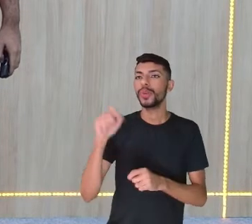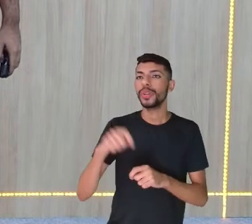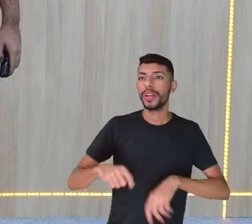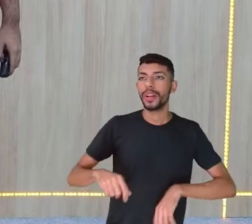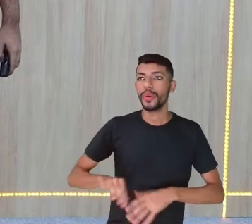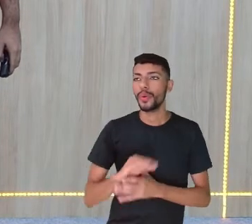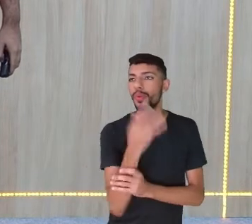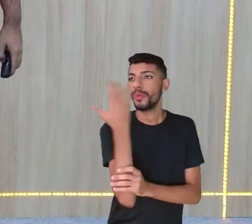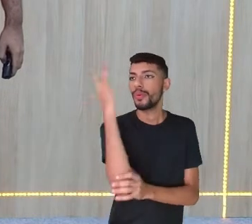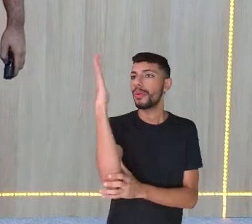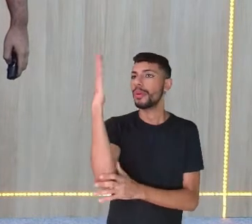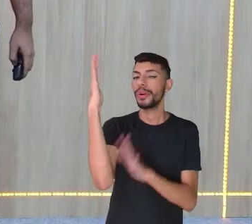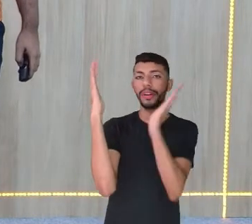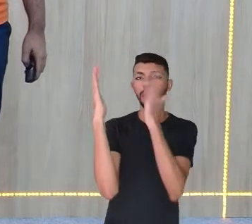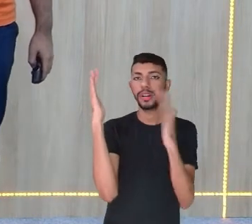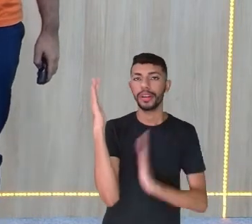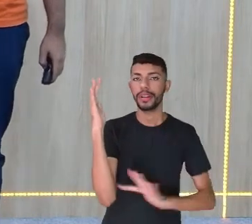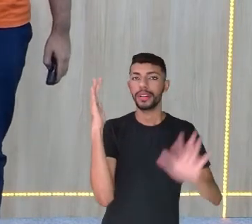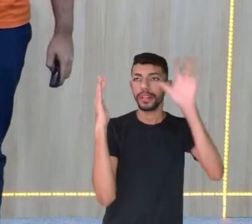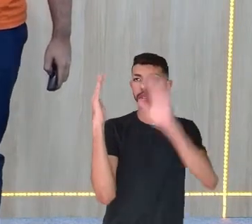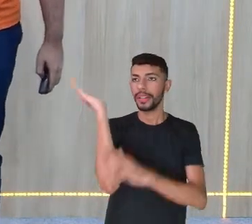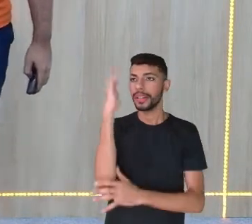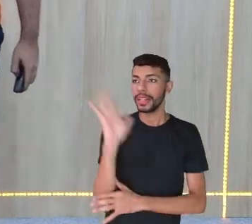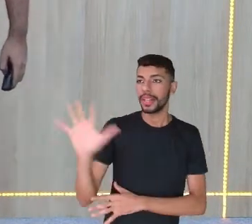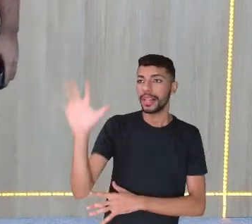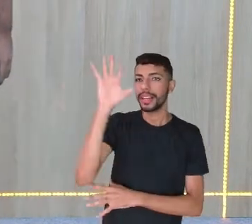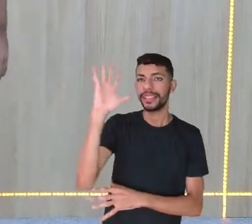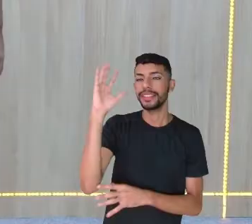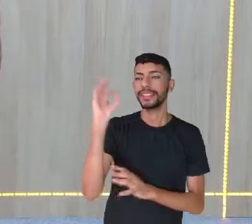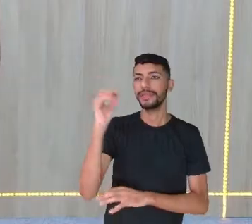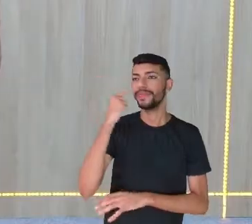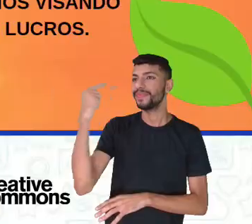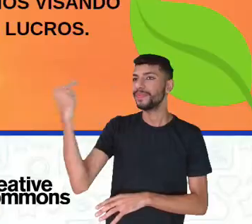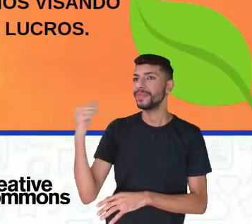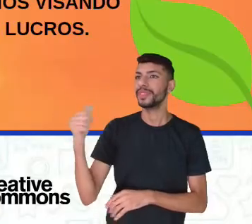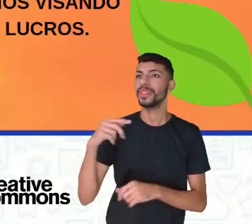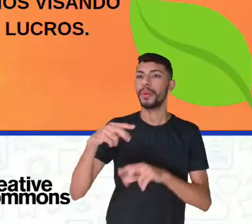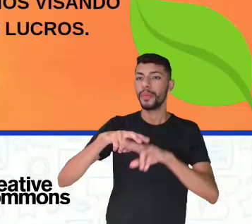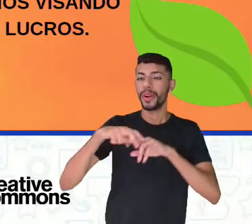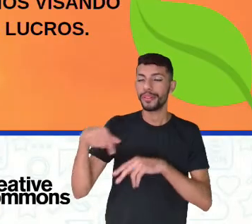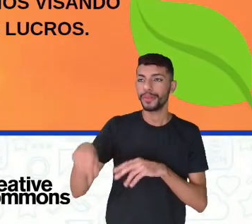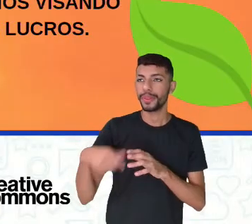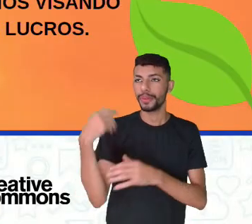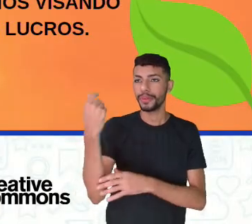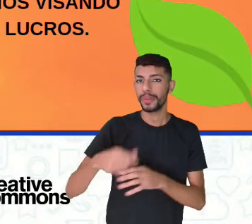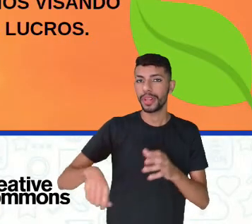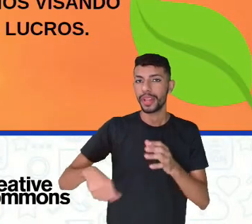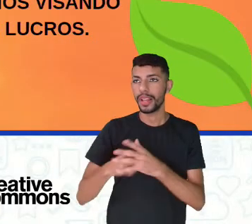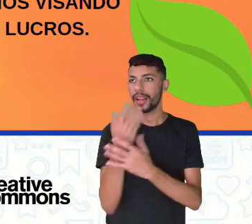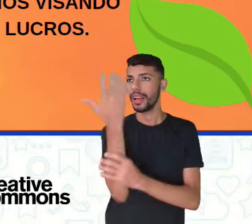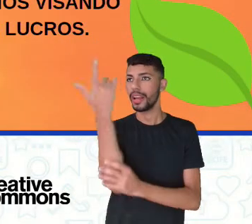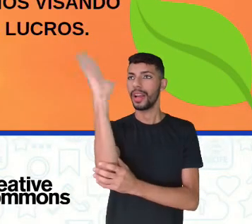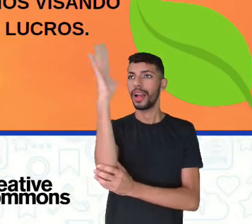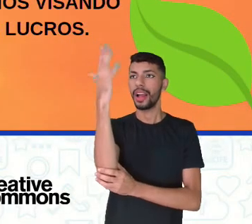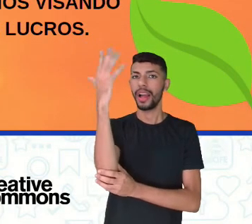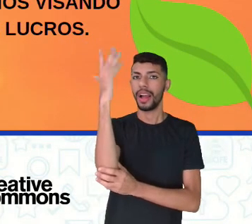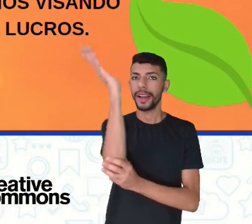pau-brasil. E aí vão descobrir, Billy Paul, que através do pau-brasil a gente vai ter o quê?